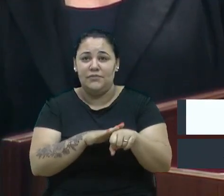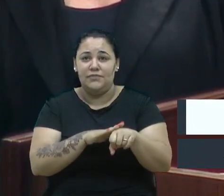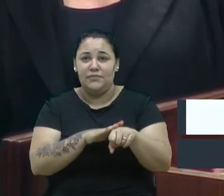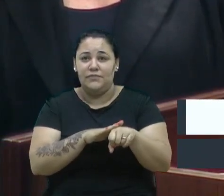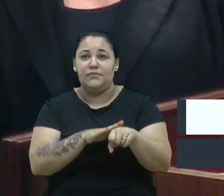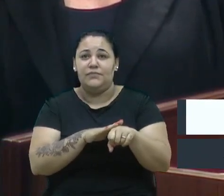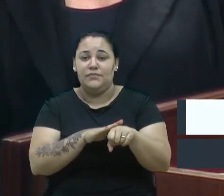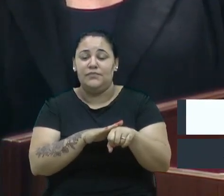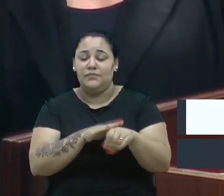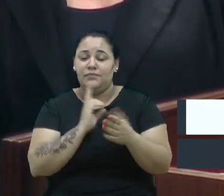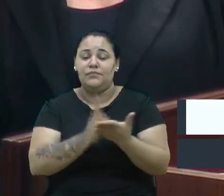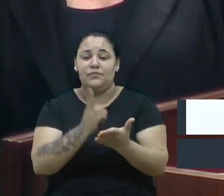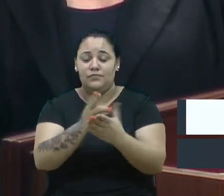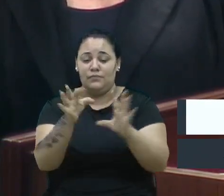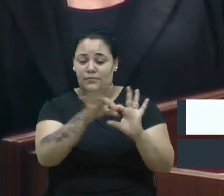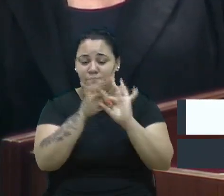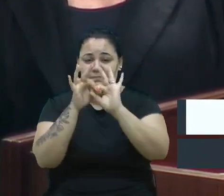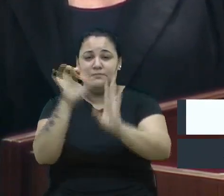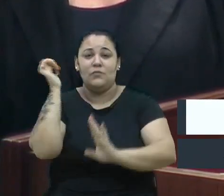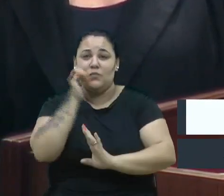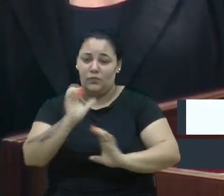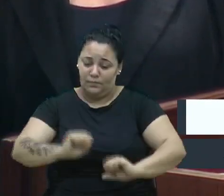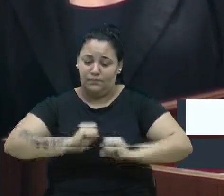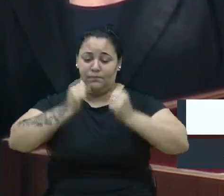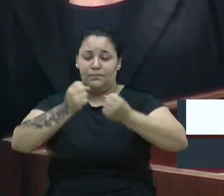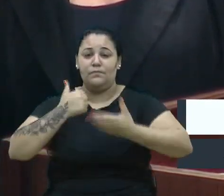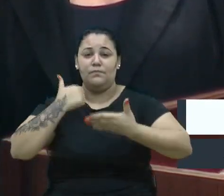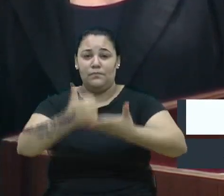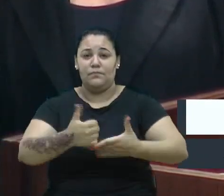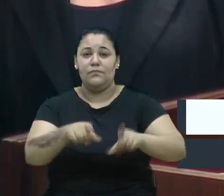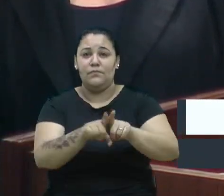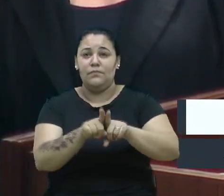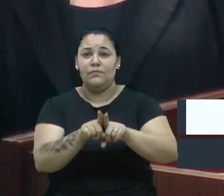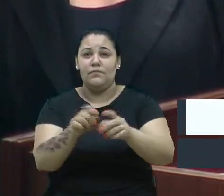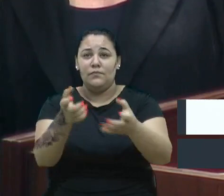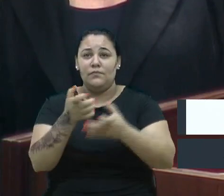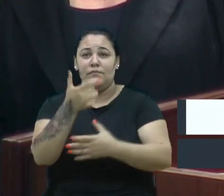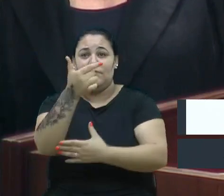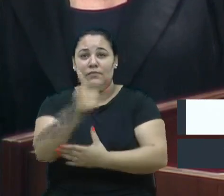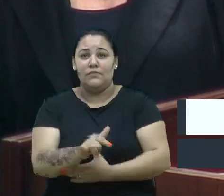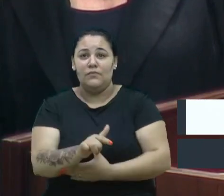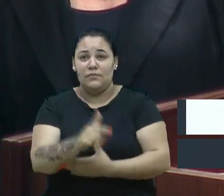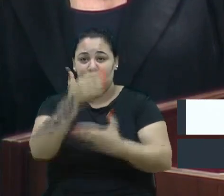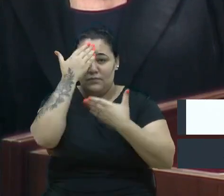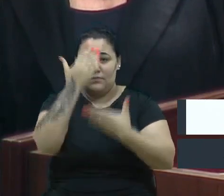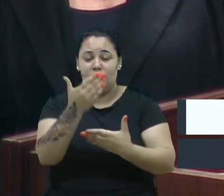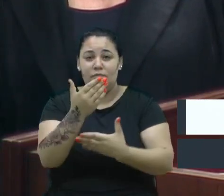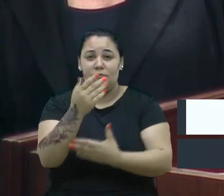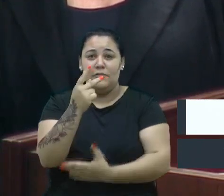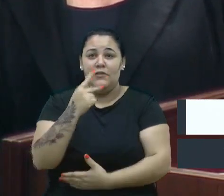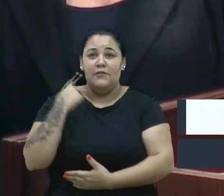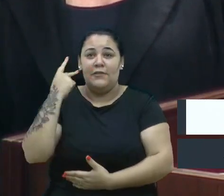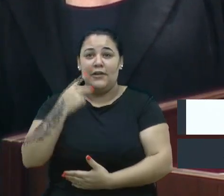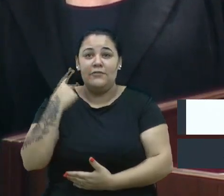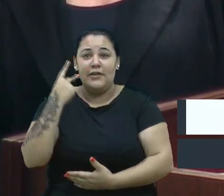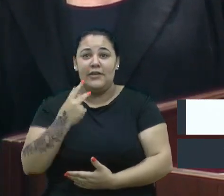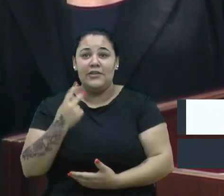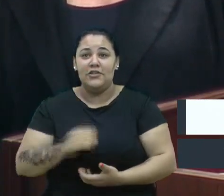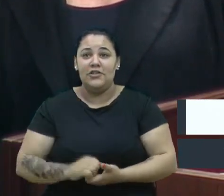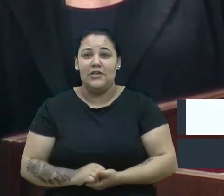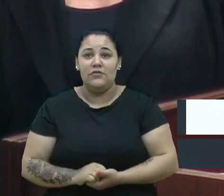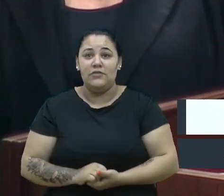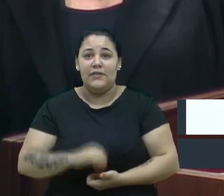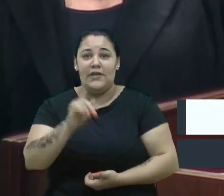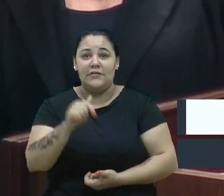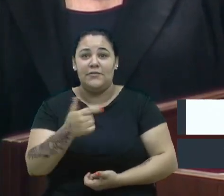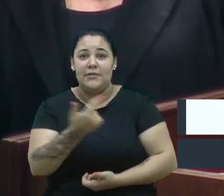permanecermos unidas e engajadas nesta causa. Gostaria mais uma vez de agradecer à vereadora Tatiane pelo espaço, parabenizá-la pela condução